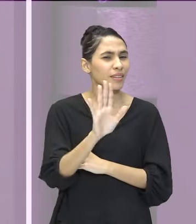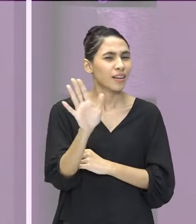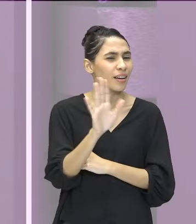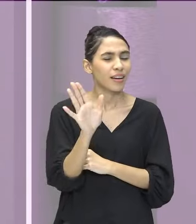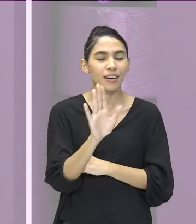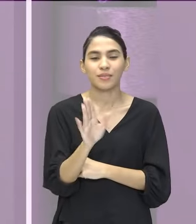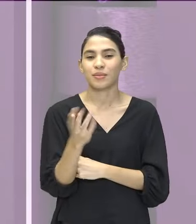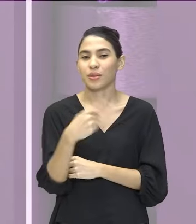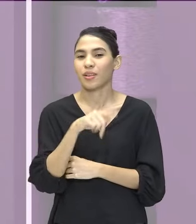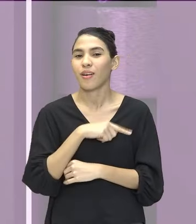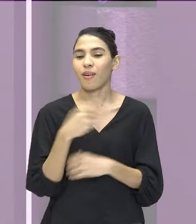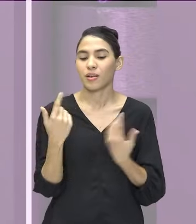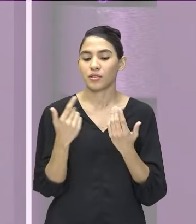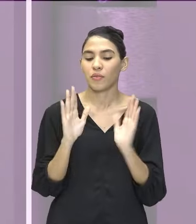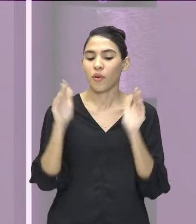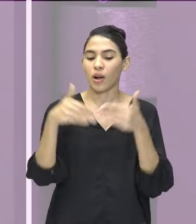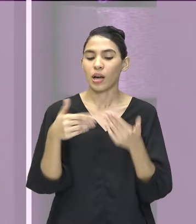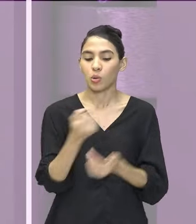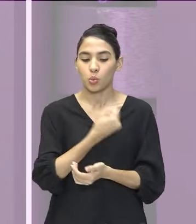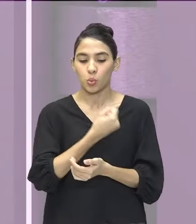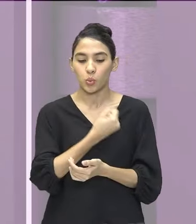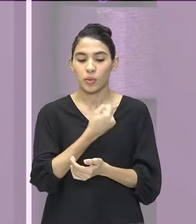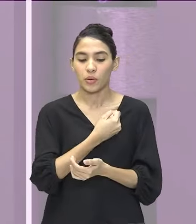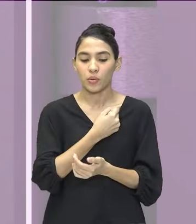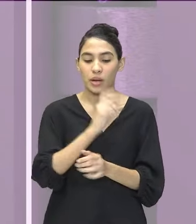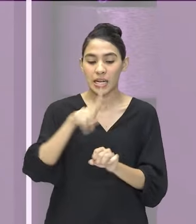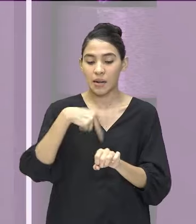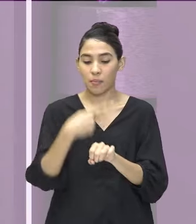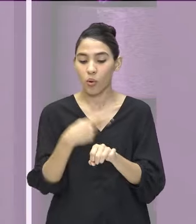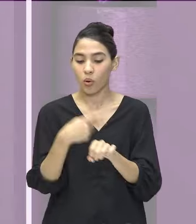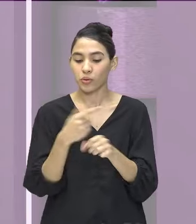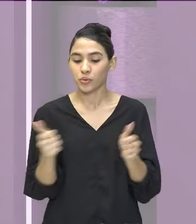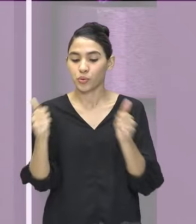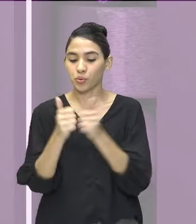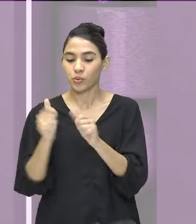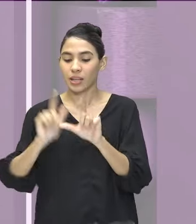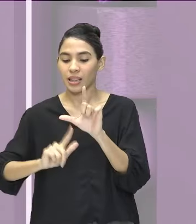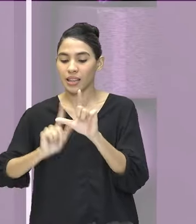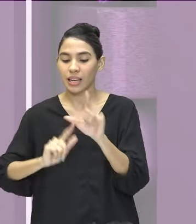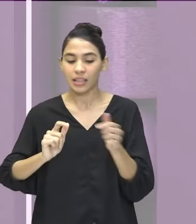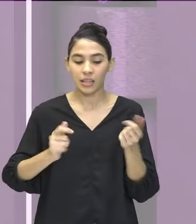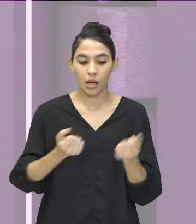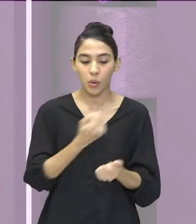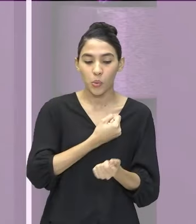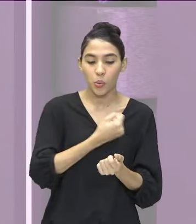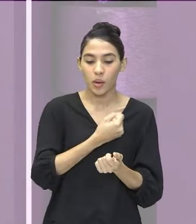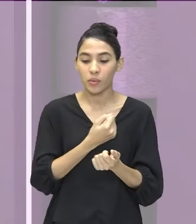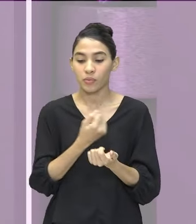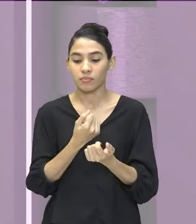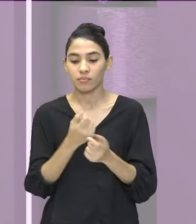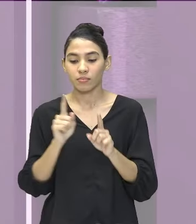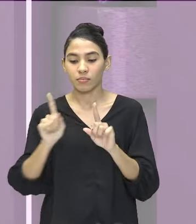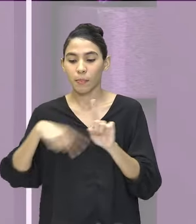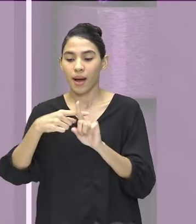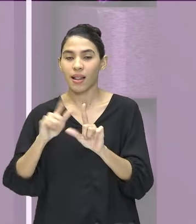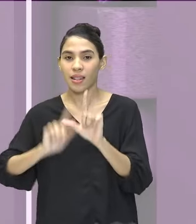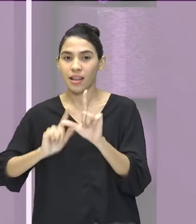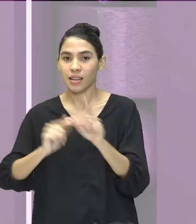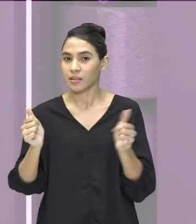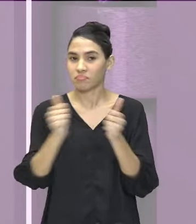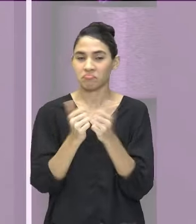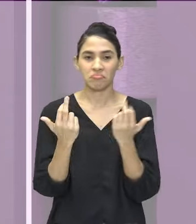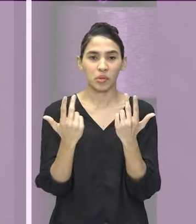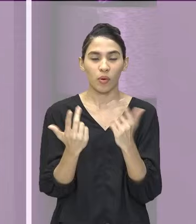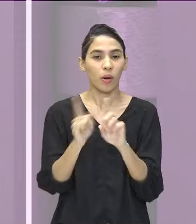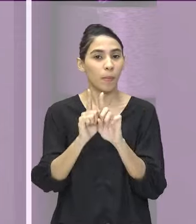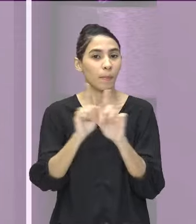gente está trabalhando só com números e quando nós passamos a trabalhar com letras e números, é a mesma coisa. O que vai mudar é que agora